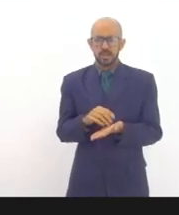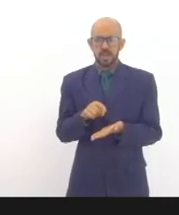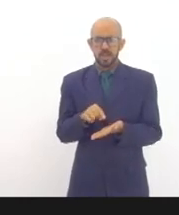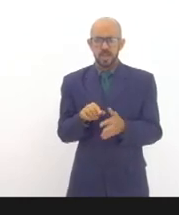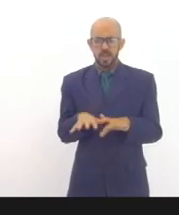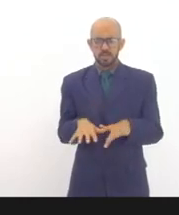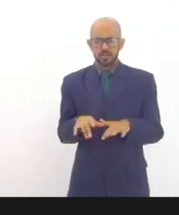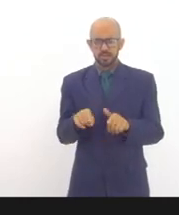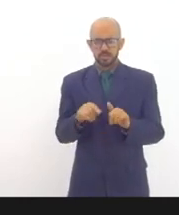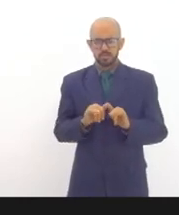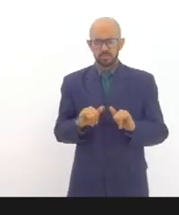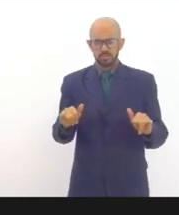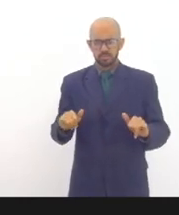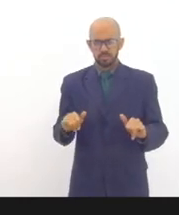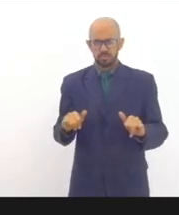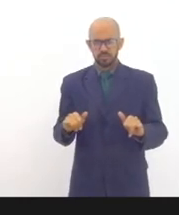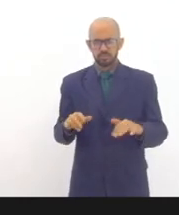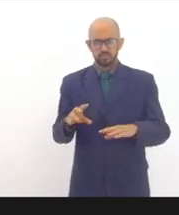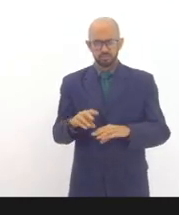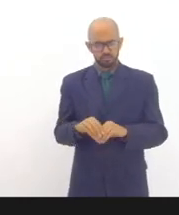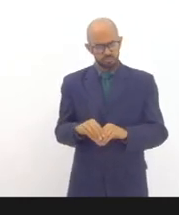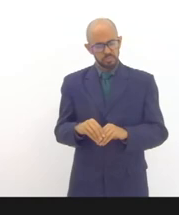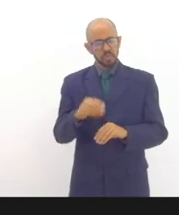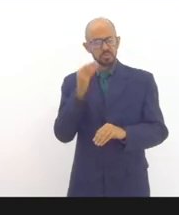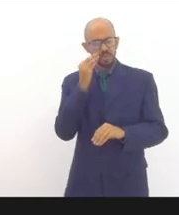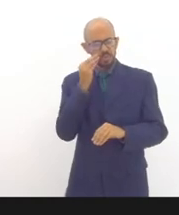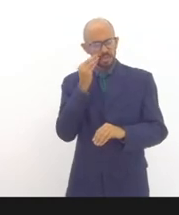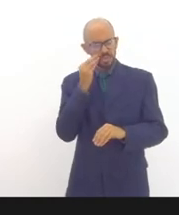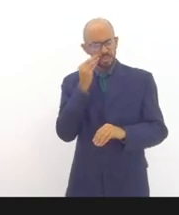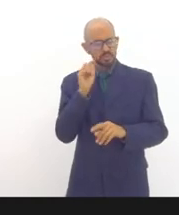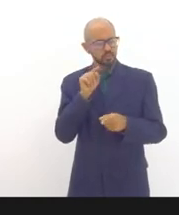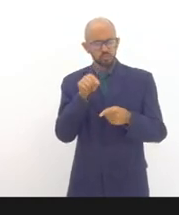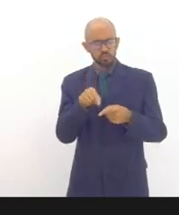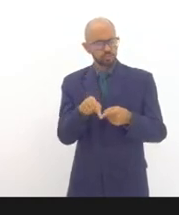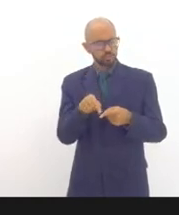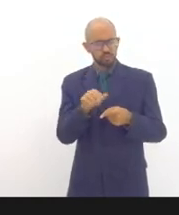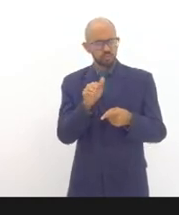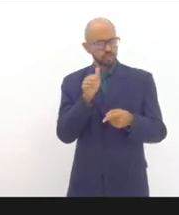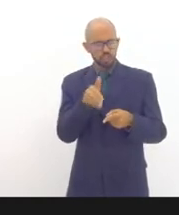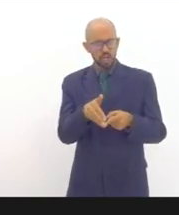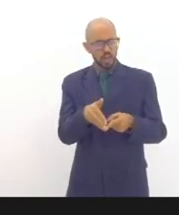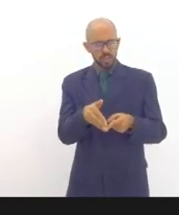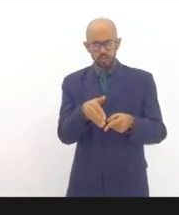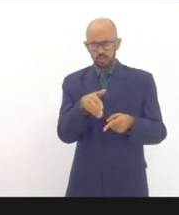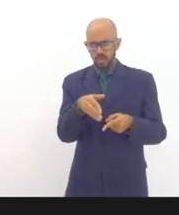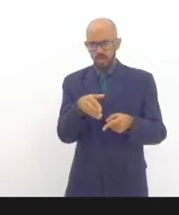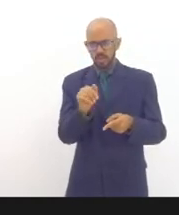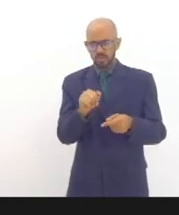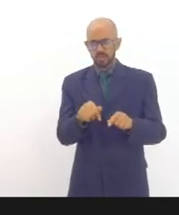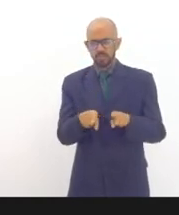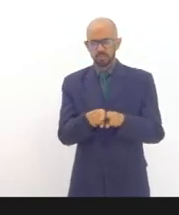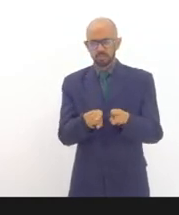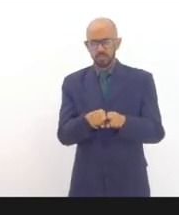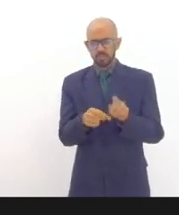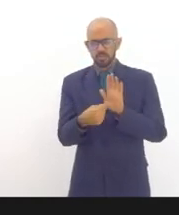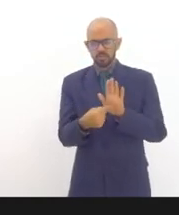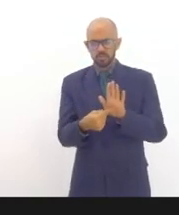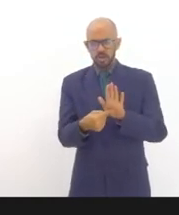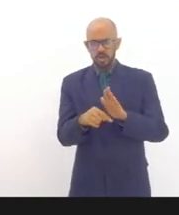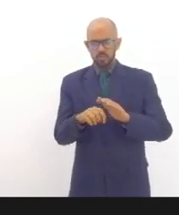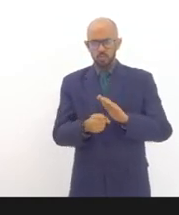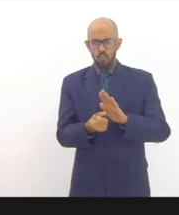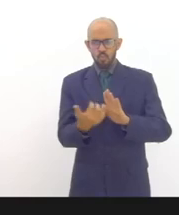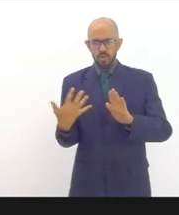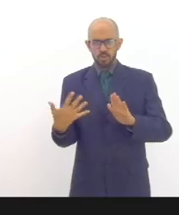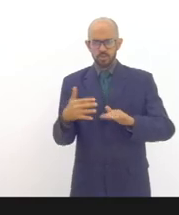esse o informe, para a gente ser breve e objetivo, apresentando o parâmetro em números de profissionais que a gente tem na rede, pensando